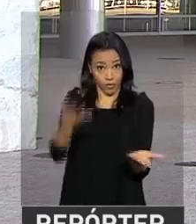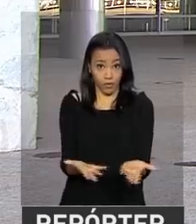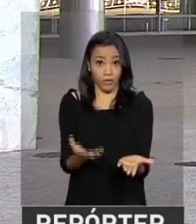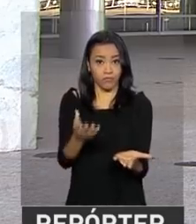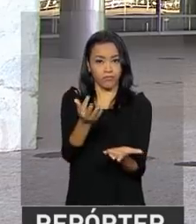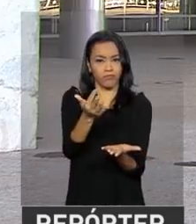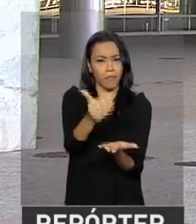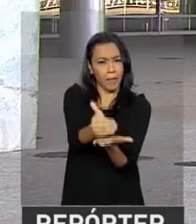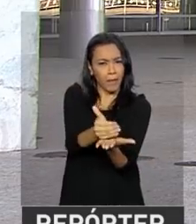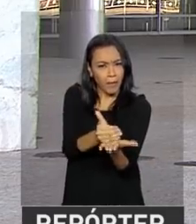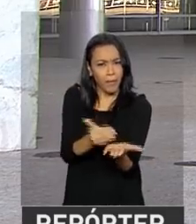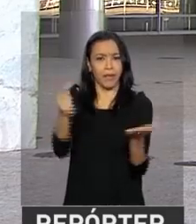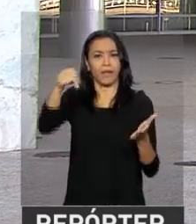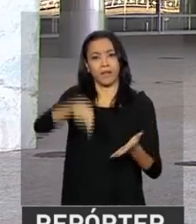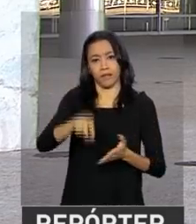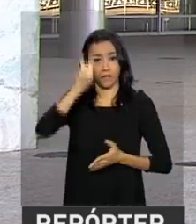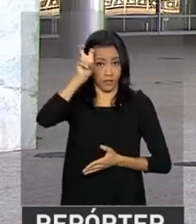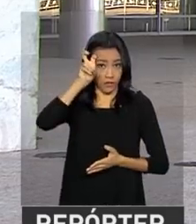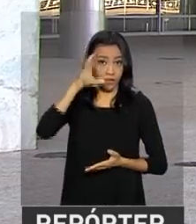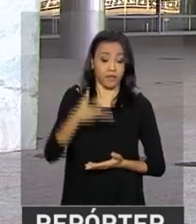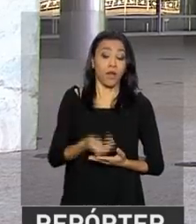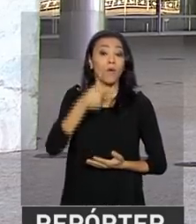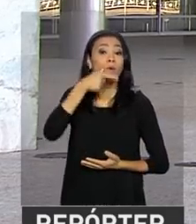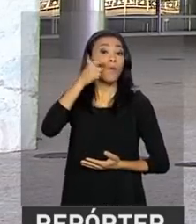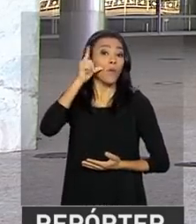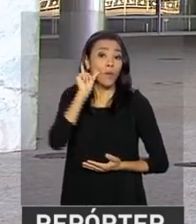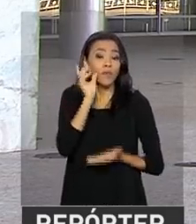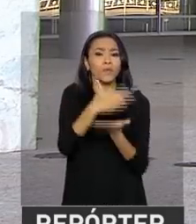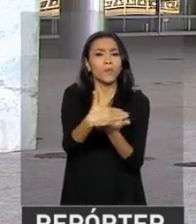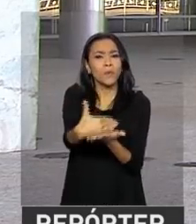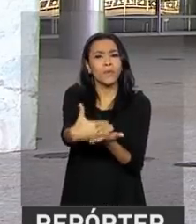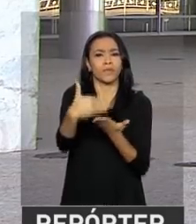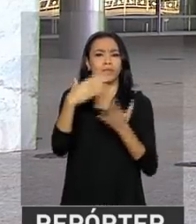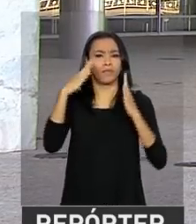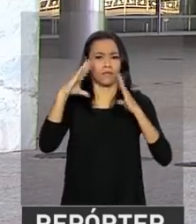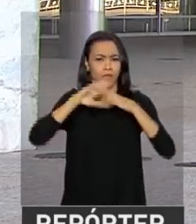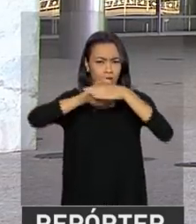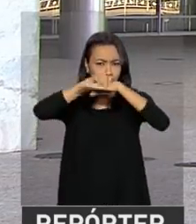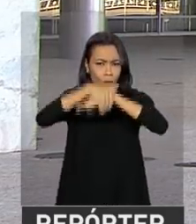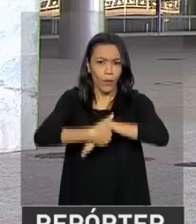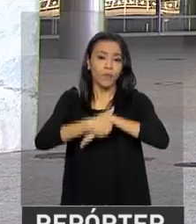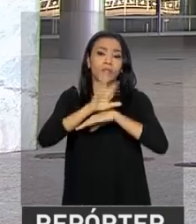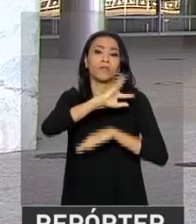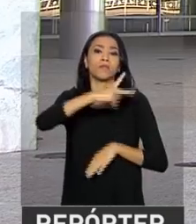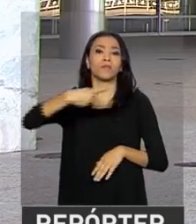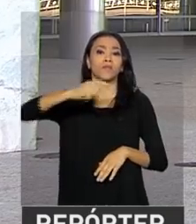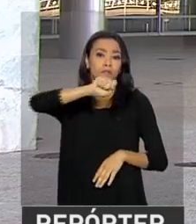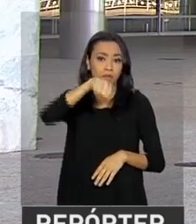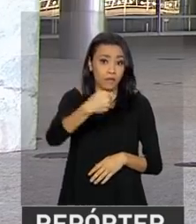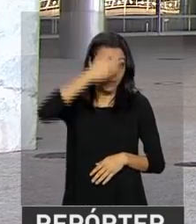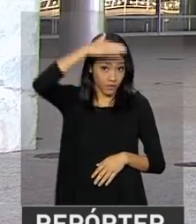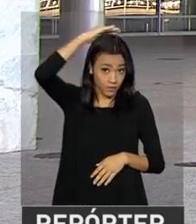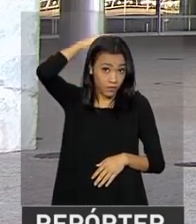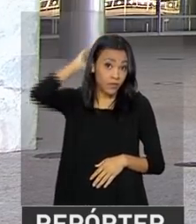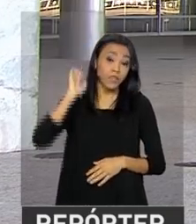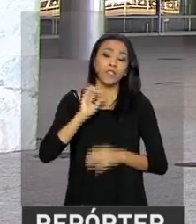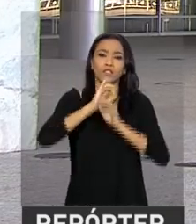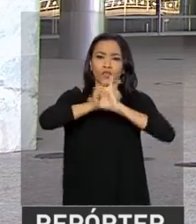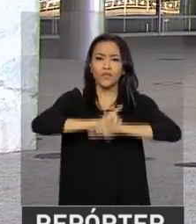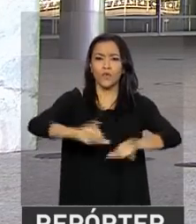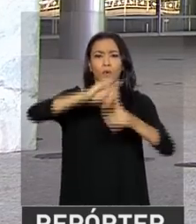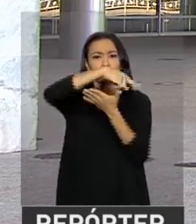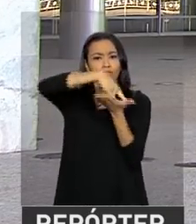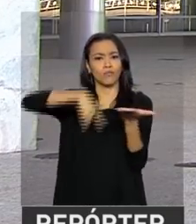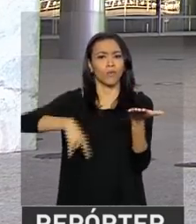na agenda desta quinta-feira. Ontem, no início da noite, Daniele, o presidente em exercício, Michel Temer, em nota divulgada à